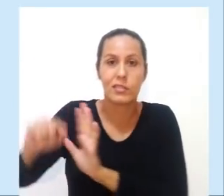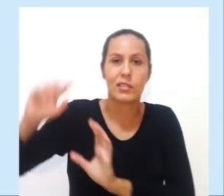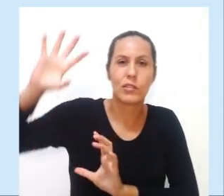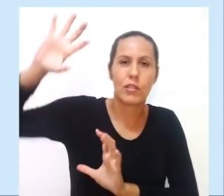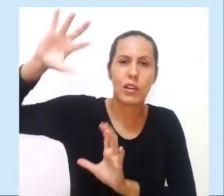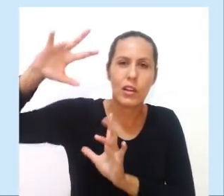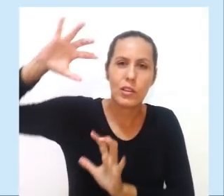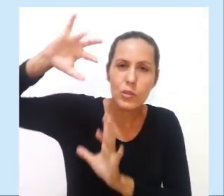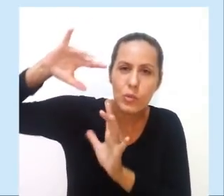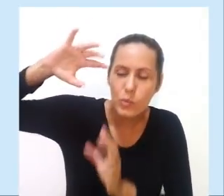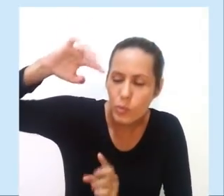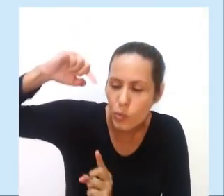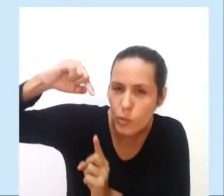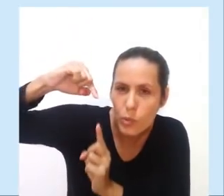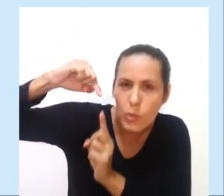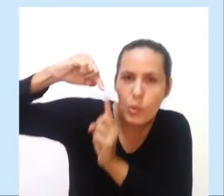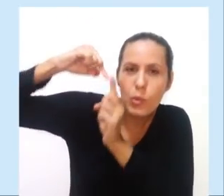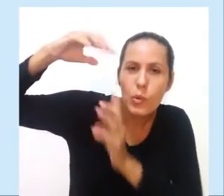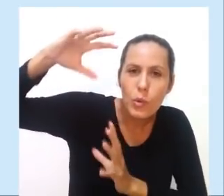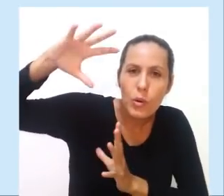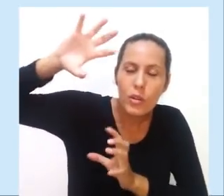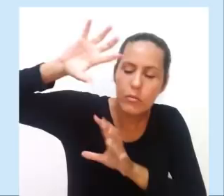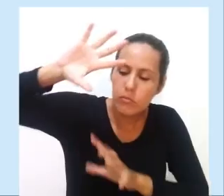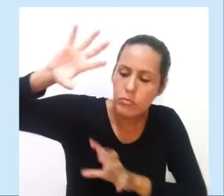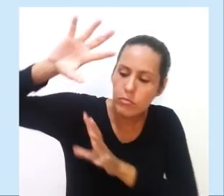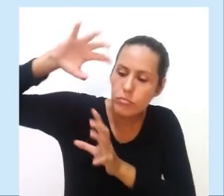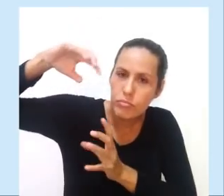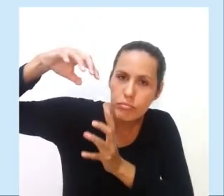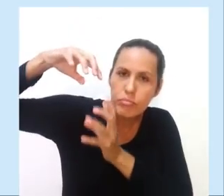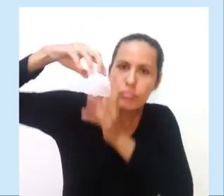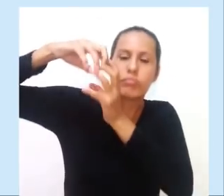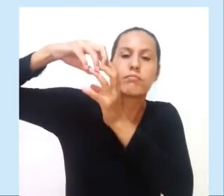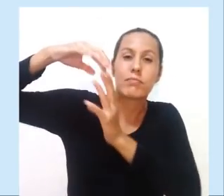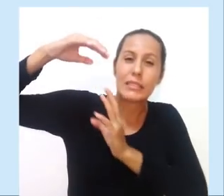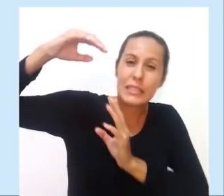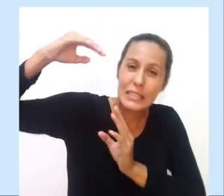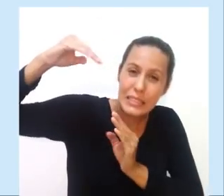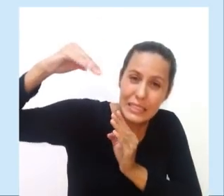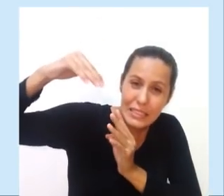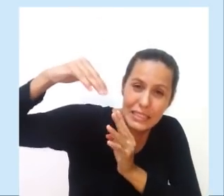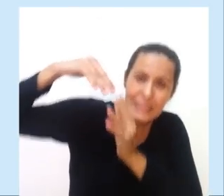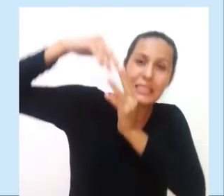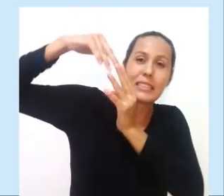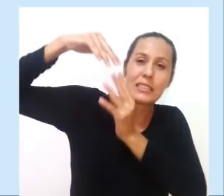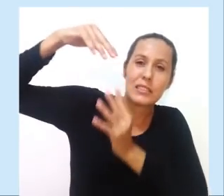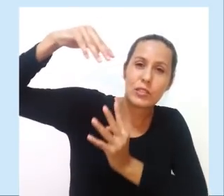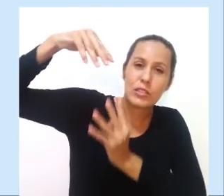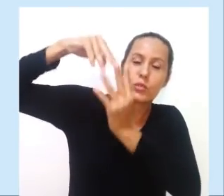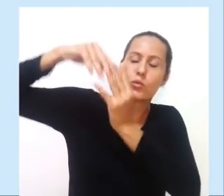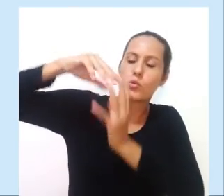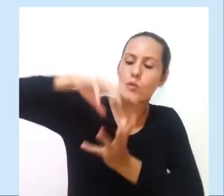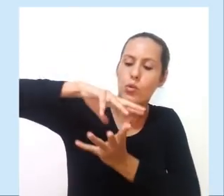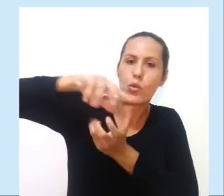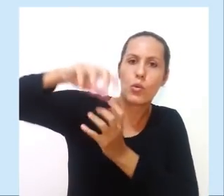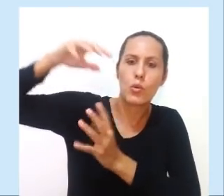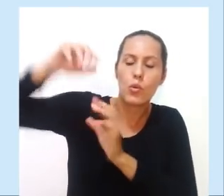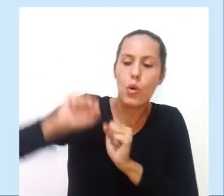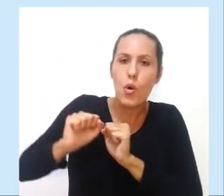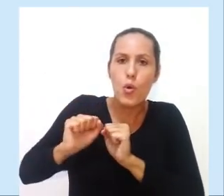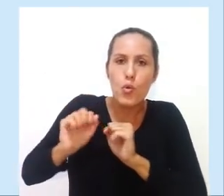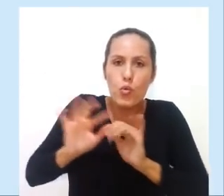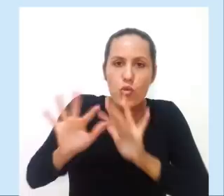com as ondas energéticas dos polos, que são magnéticos. Então, quando isso se encontra junto